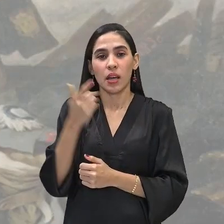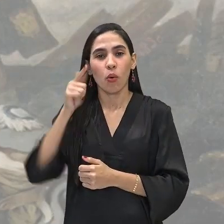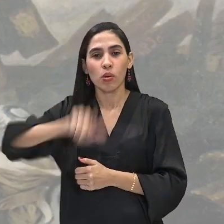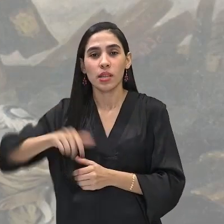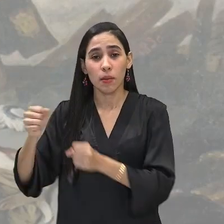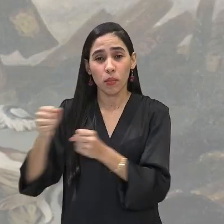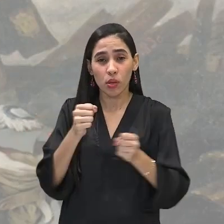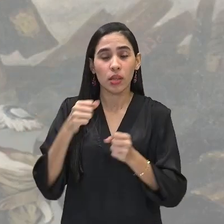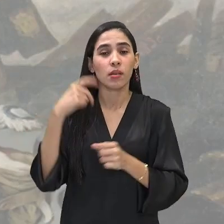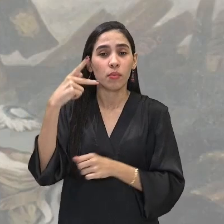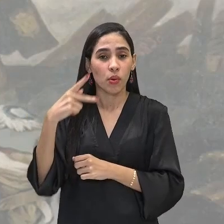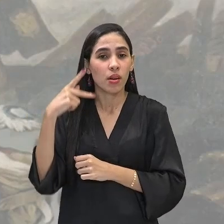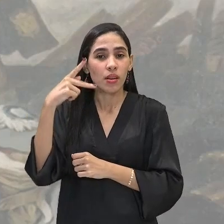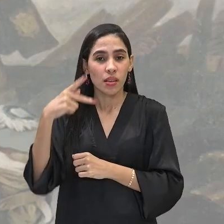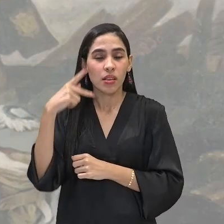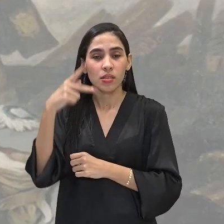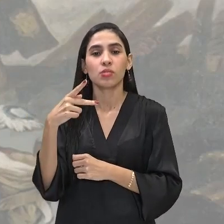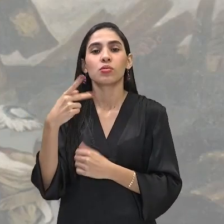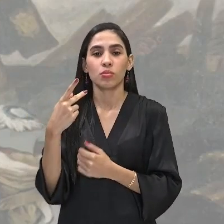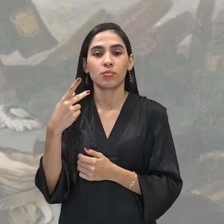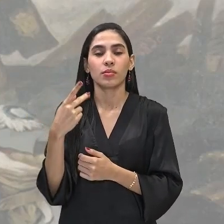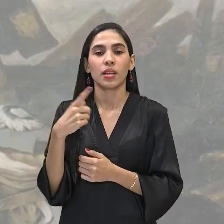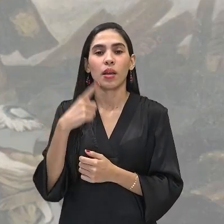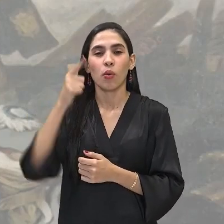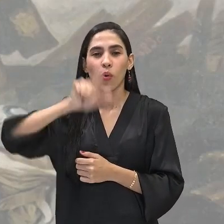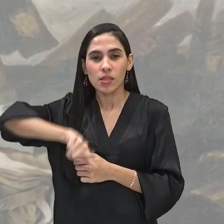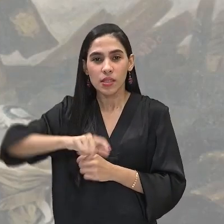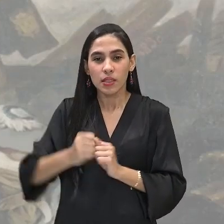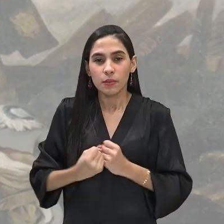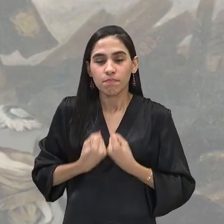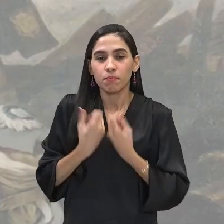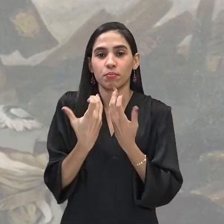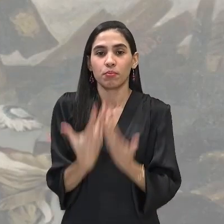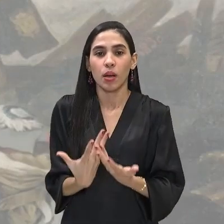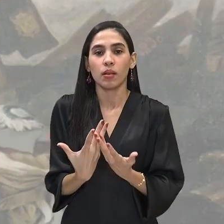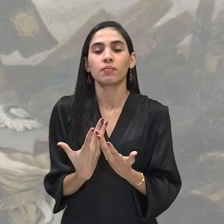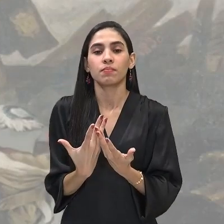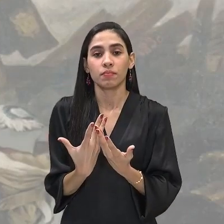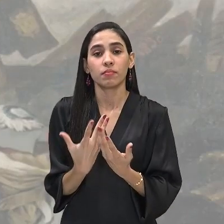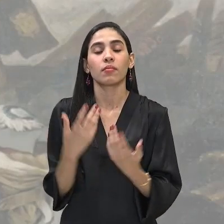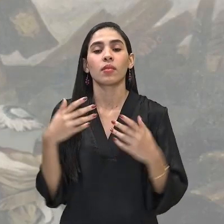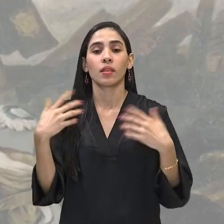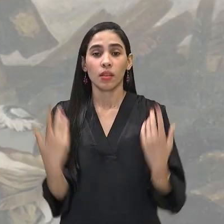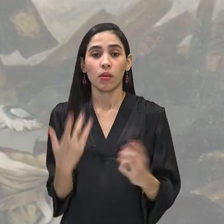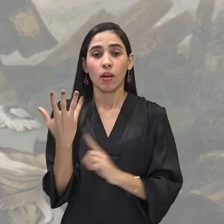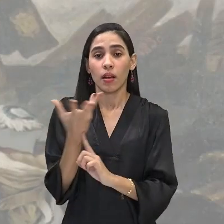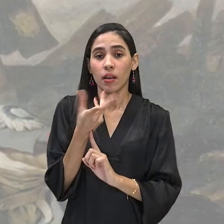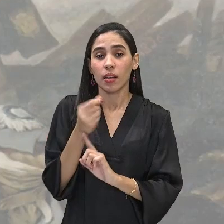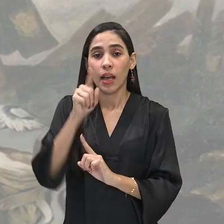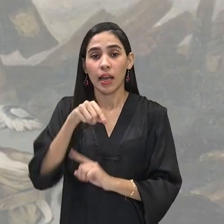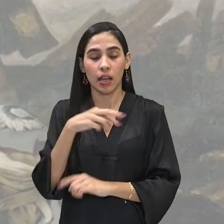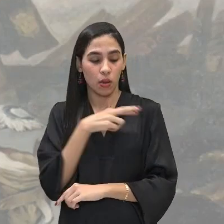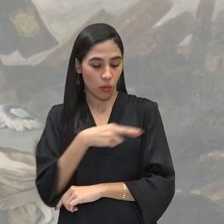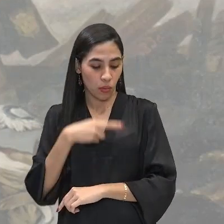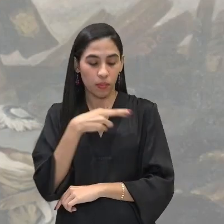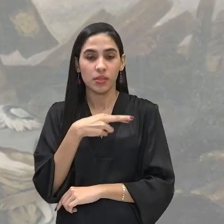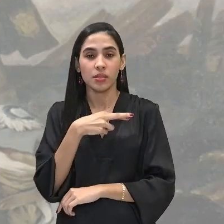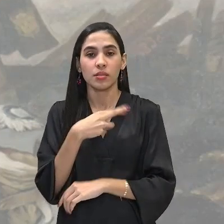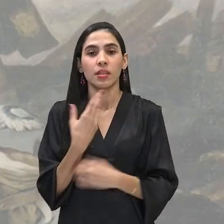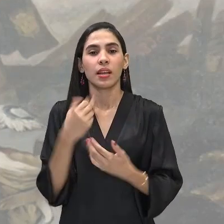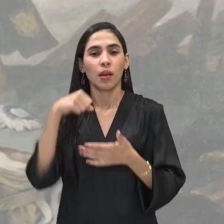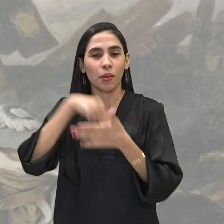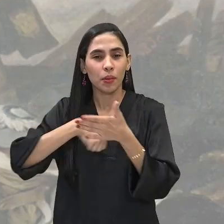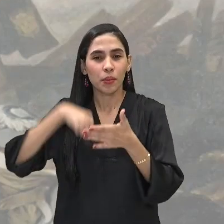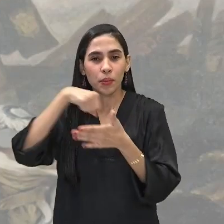político, para então expressar a sua arte. A arte da burguesia, então, é o romantismo, E eles